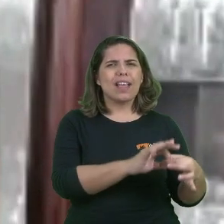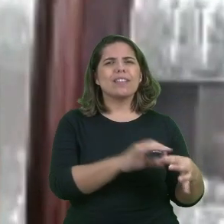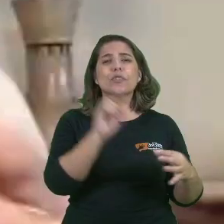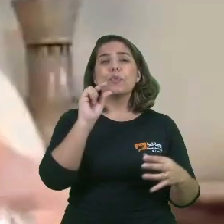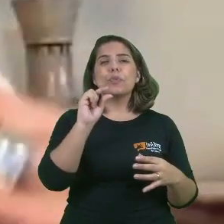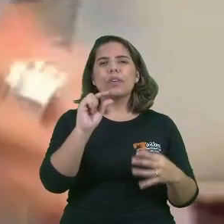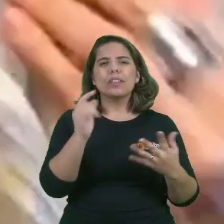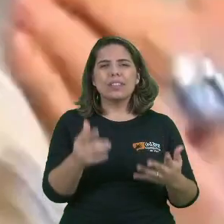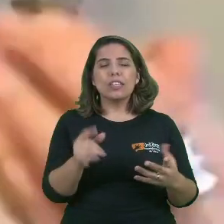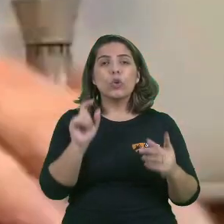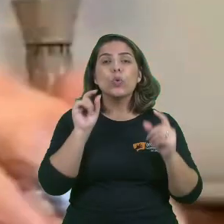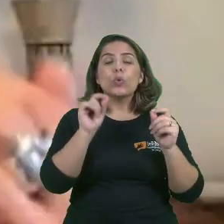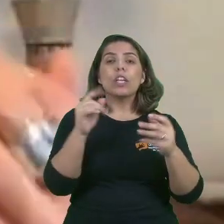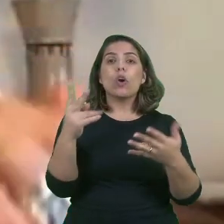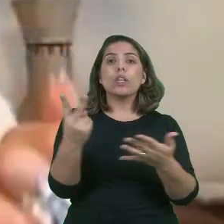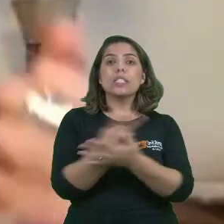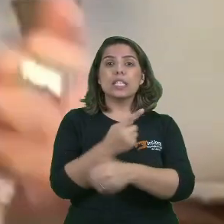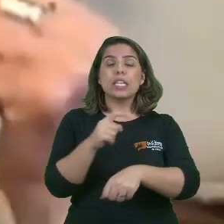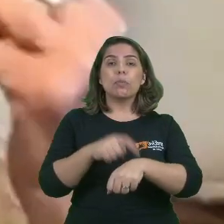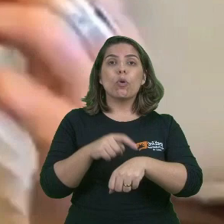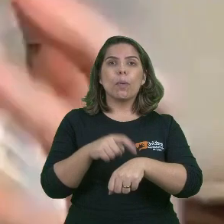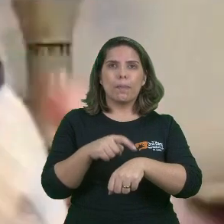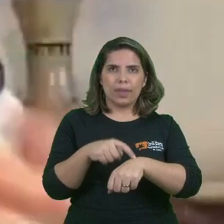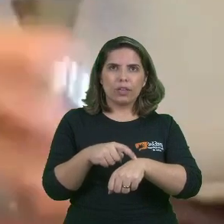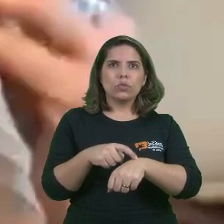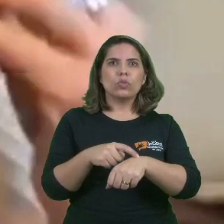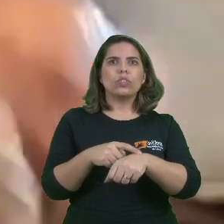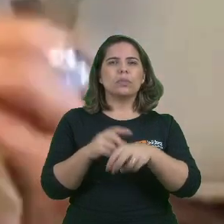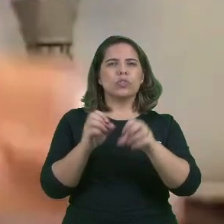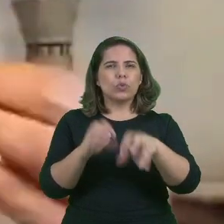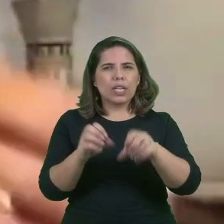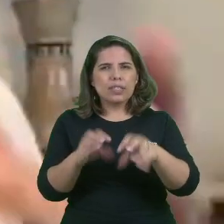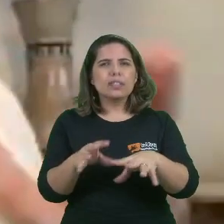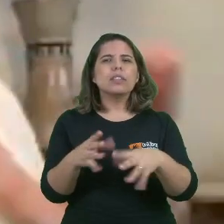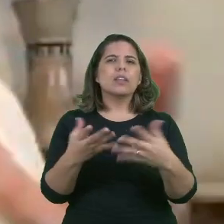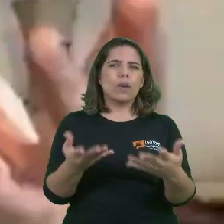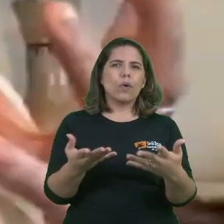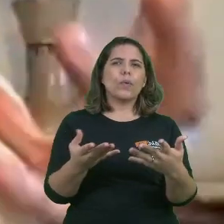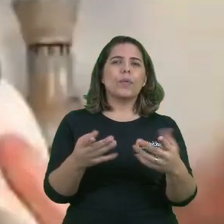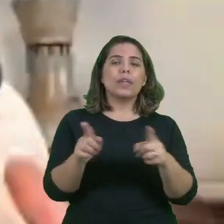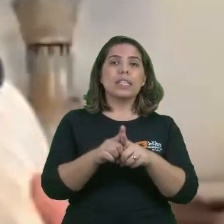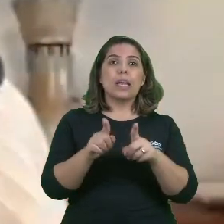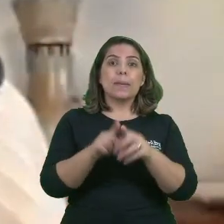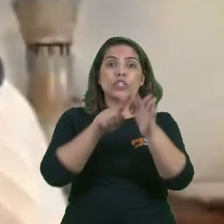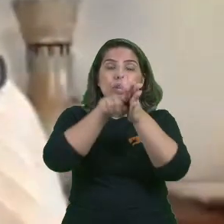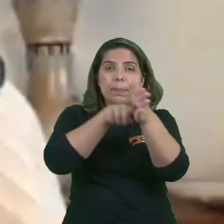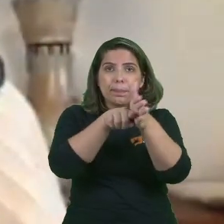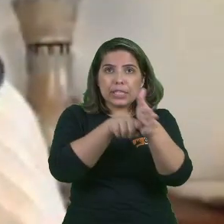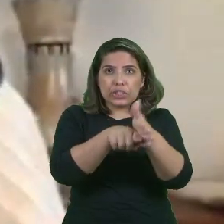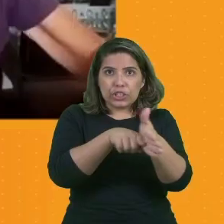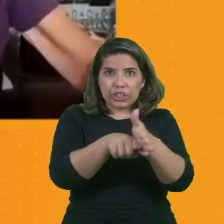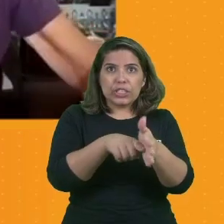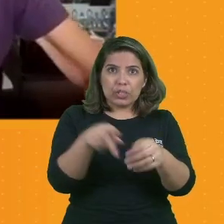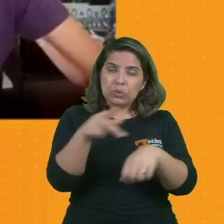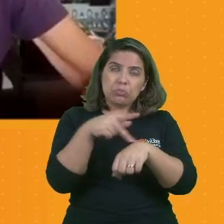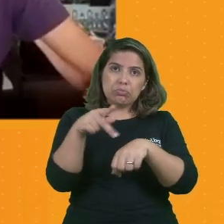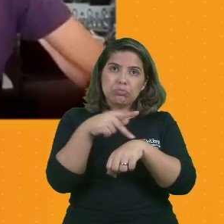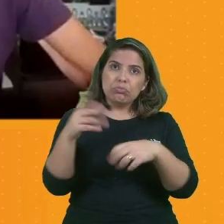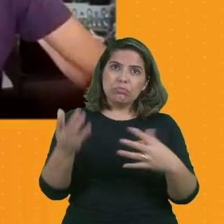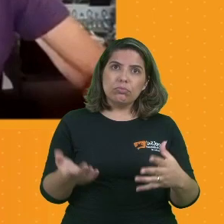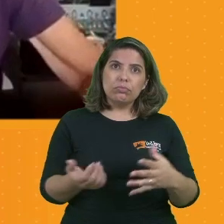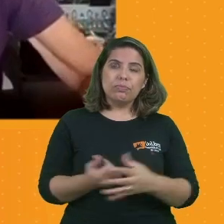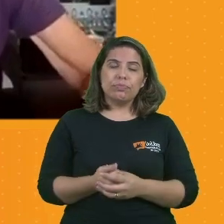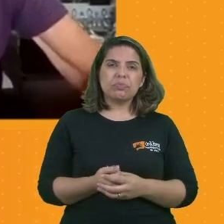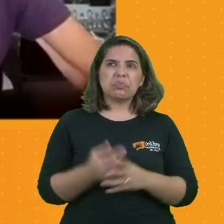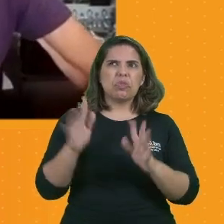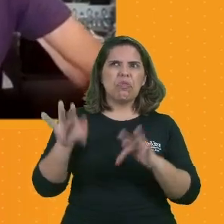tem e ocorria naquele momento e temos de educação e principalmente em termos de pesquisa aqui no país nos